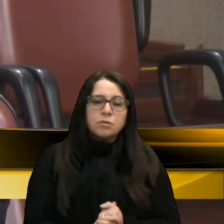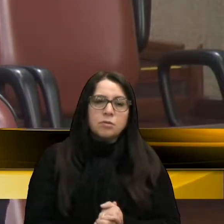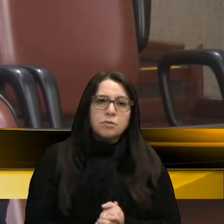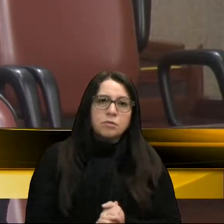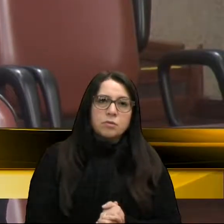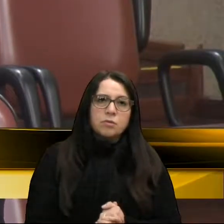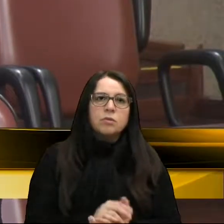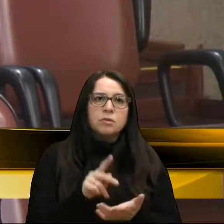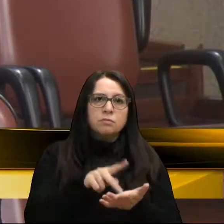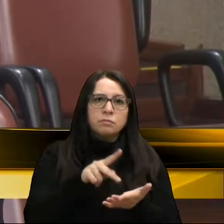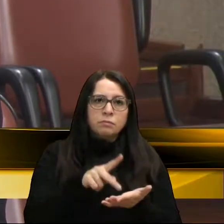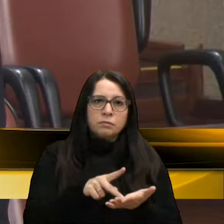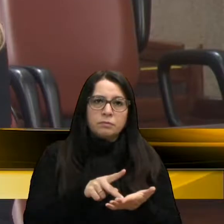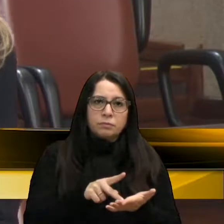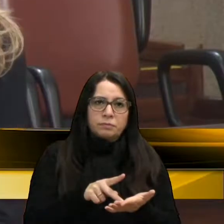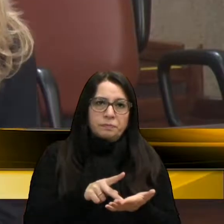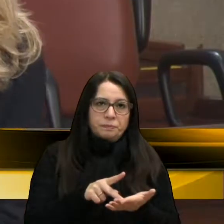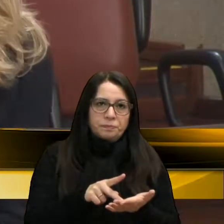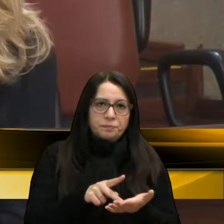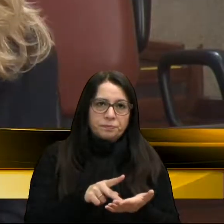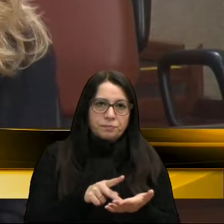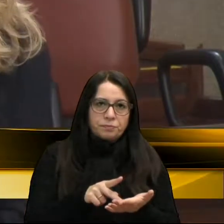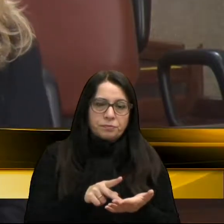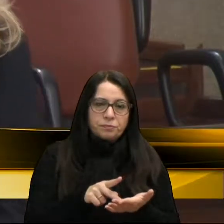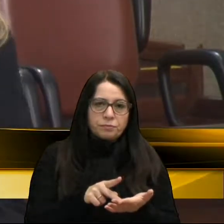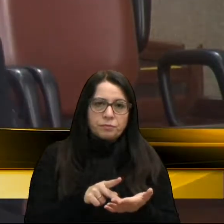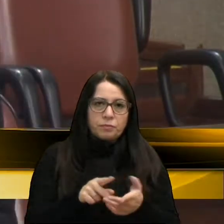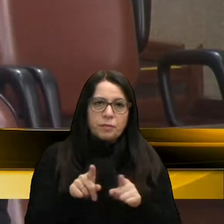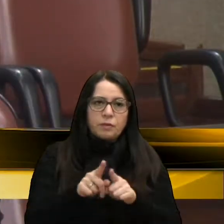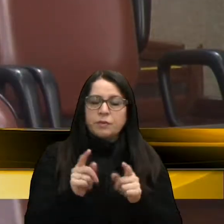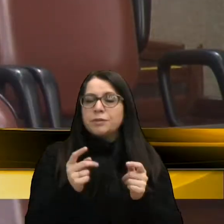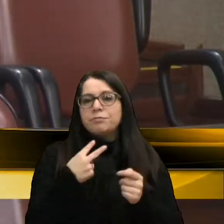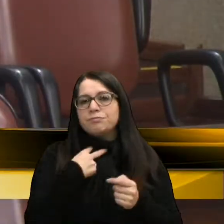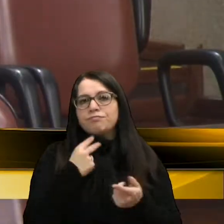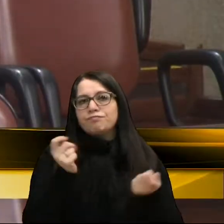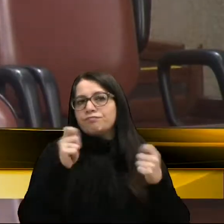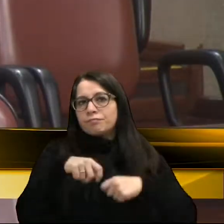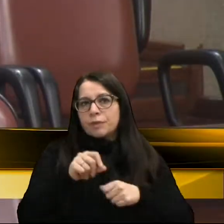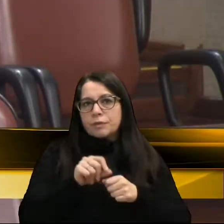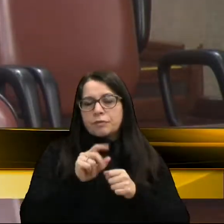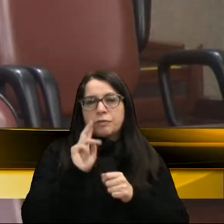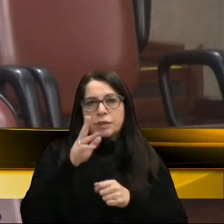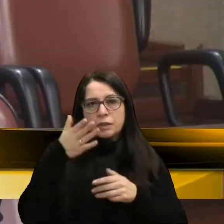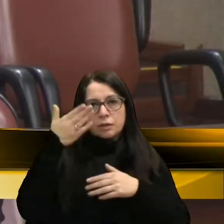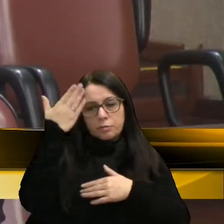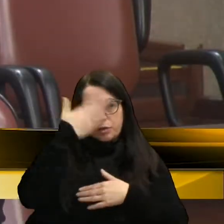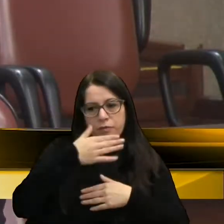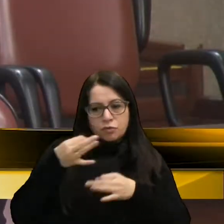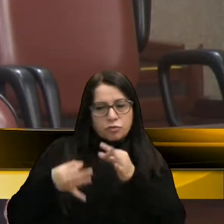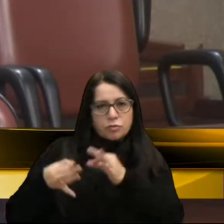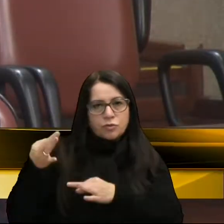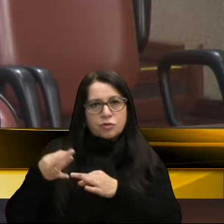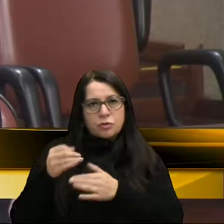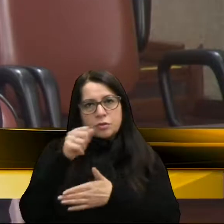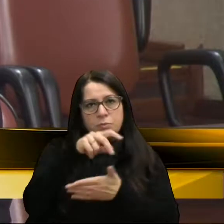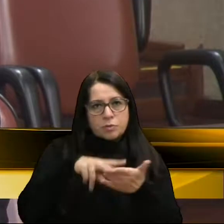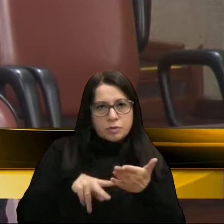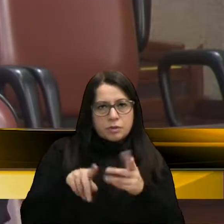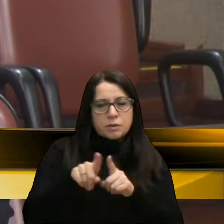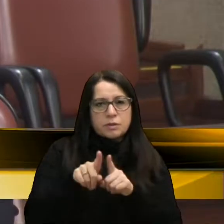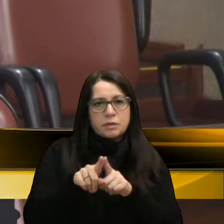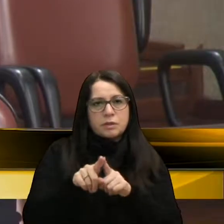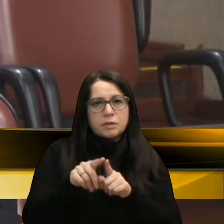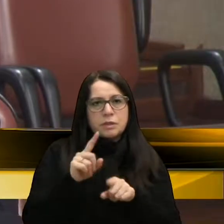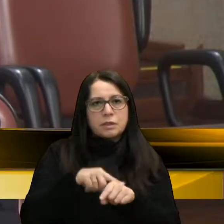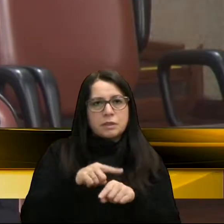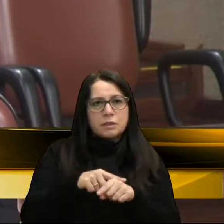De fato, em sendo assim, em face à impossibilidade jurídica constatada diante da proposição analisada,